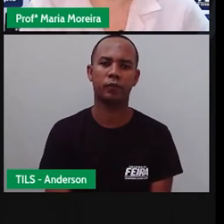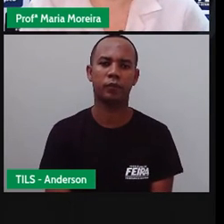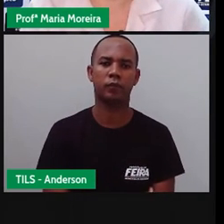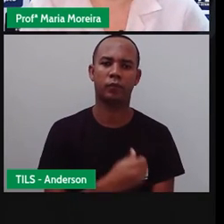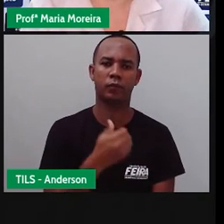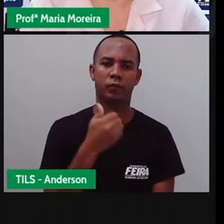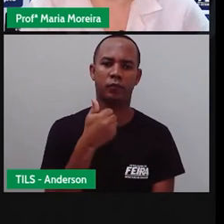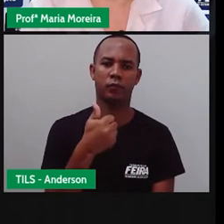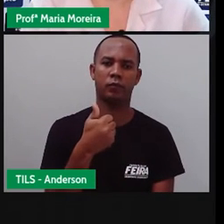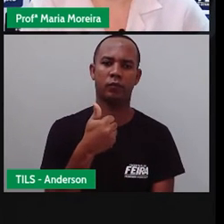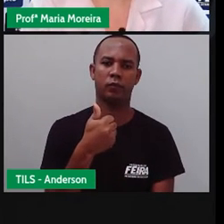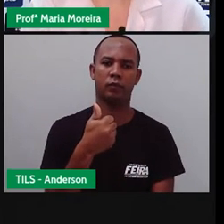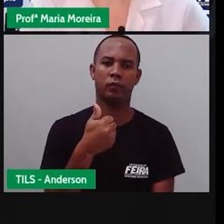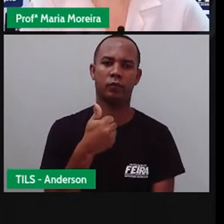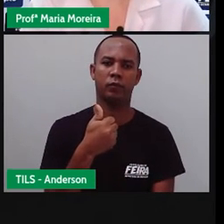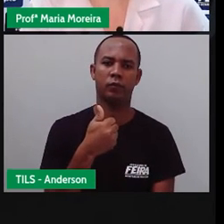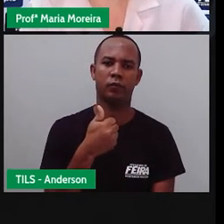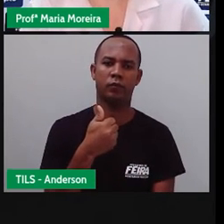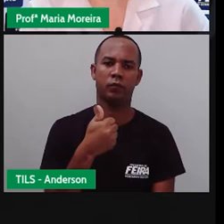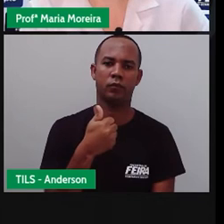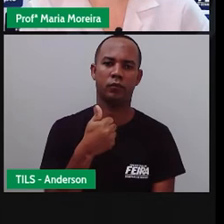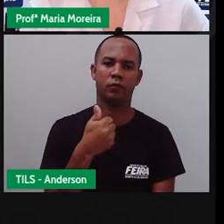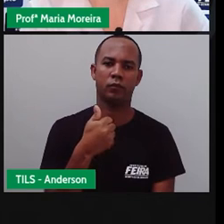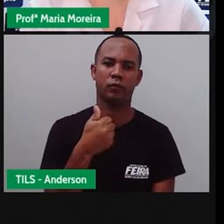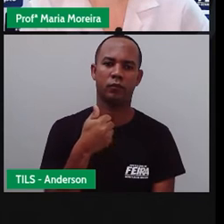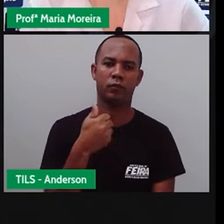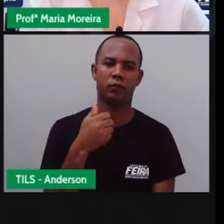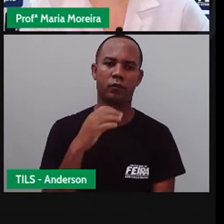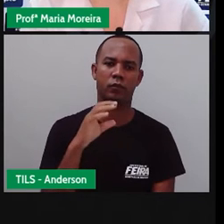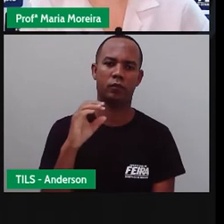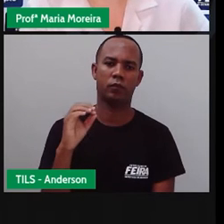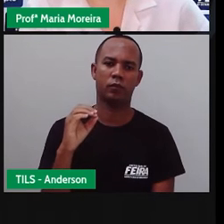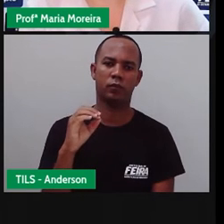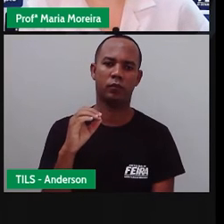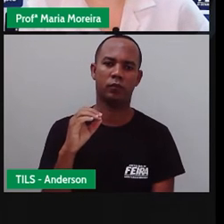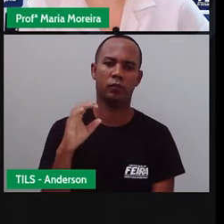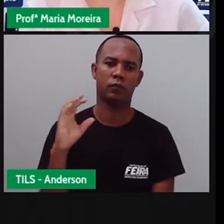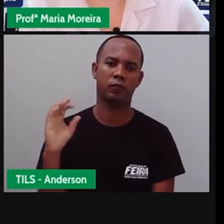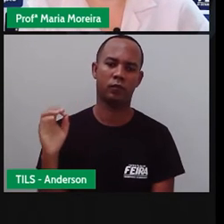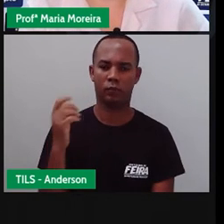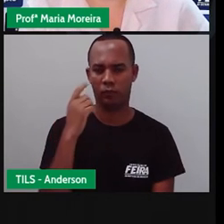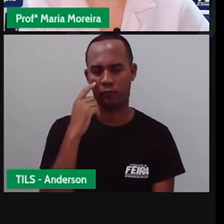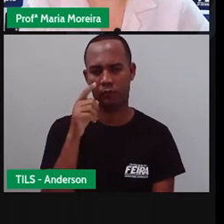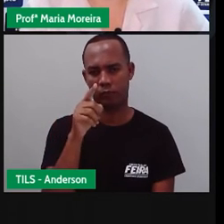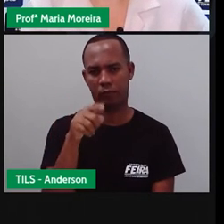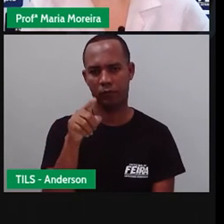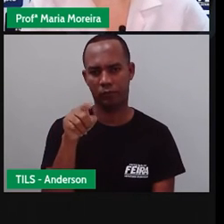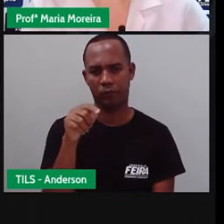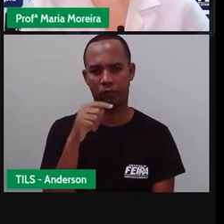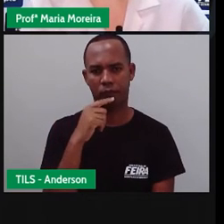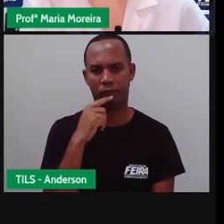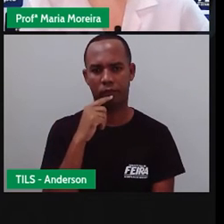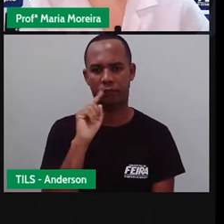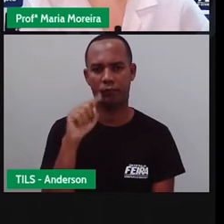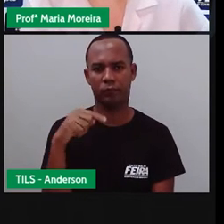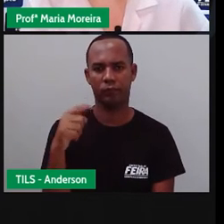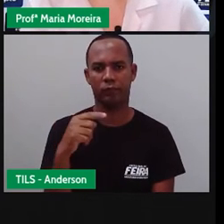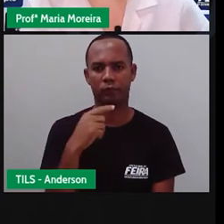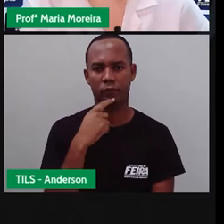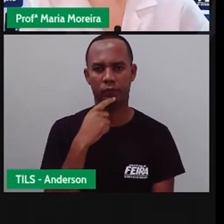120 pizza só cento porque o um tá na casa da centena